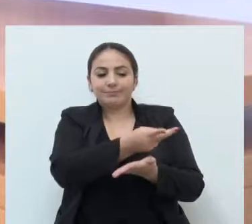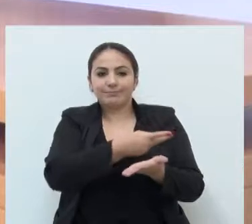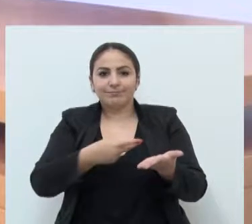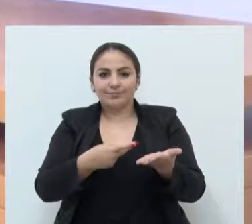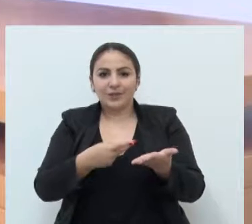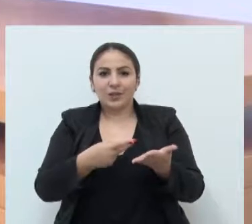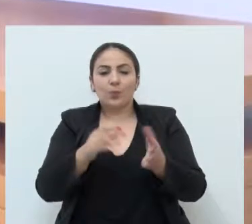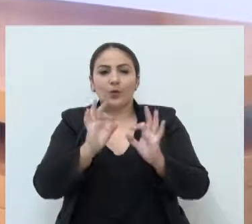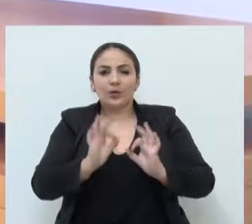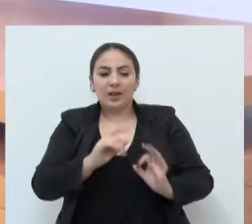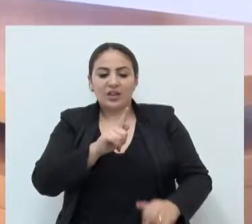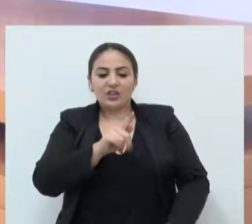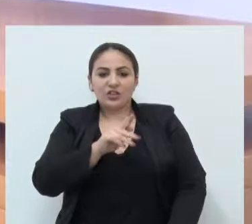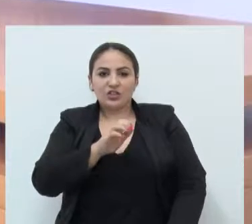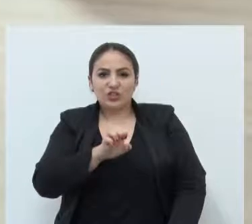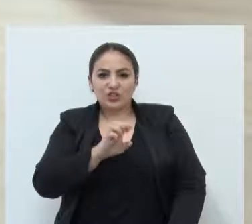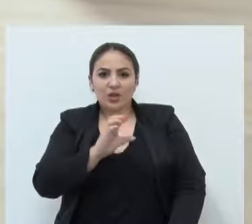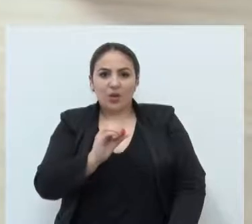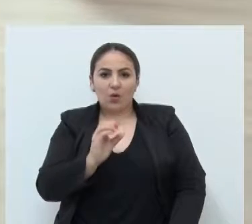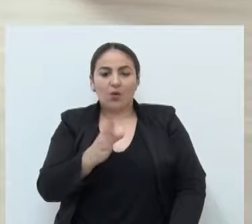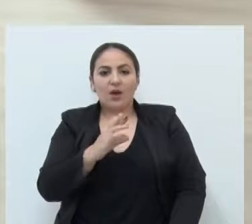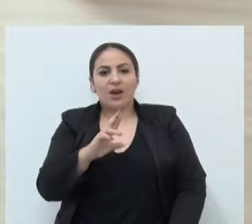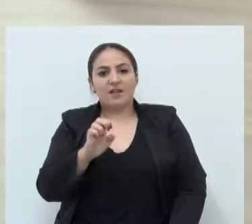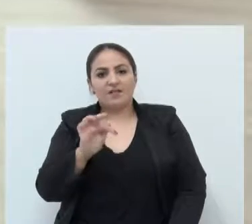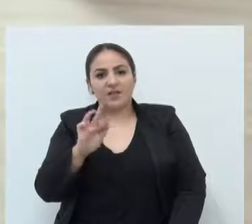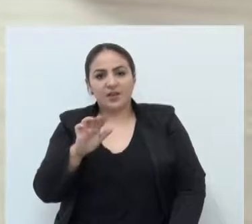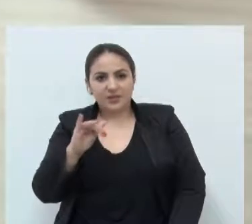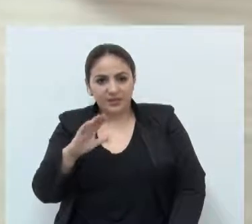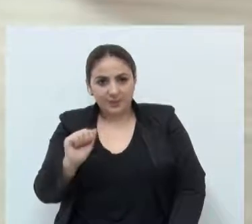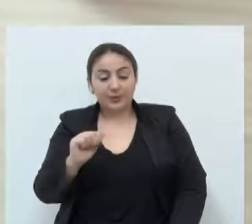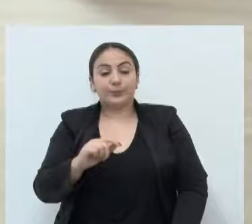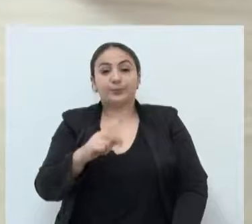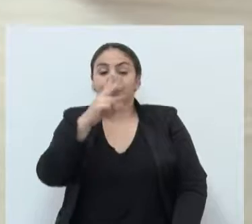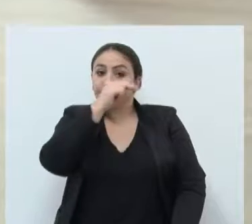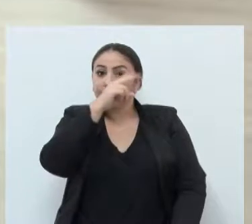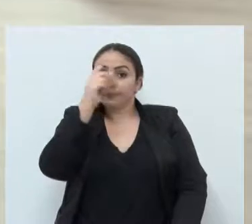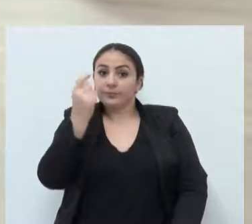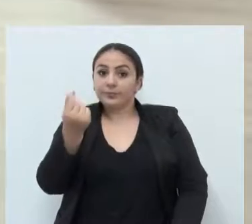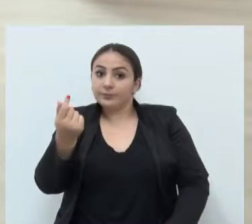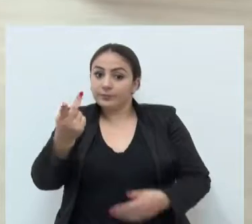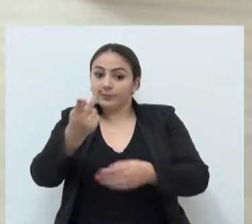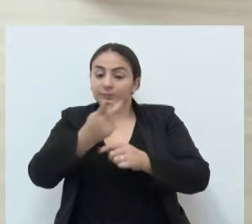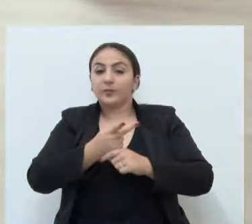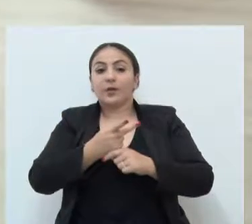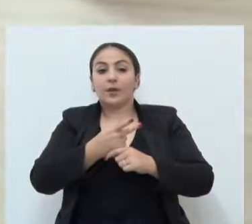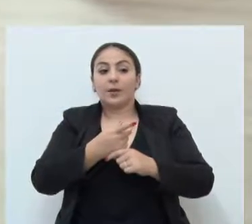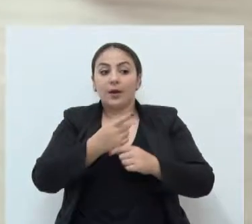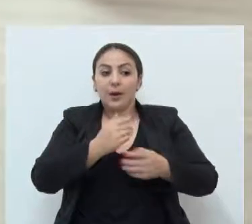de georreferenciamento. O Poder Executivo busca recursos para